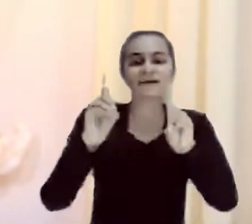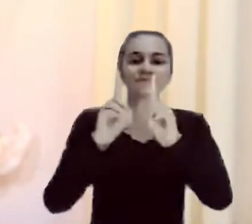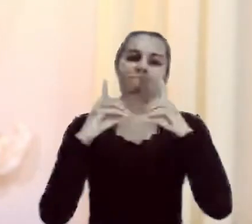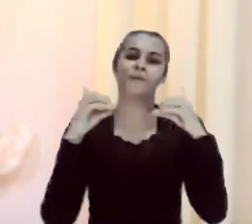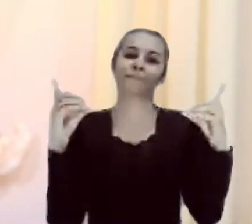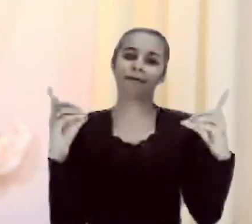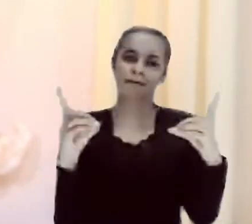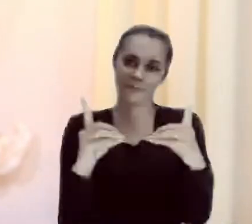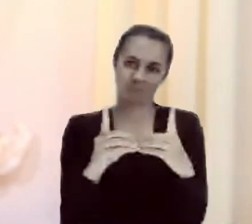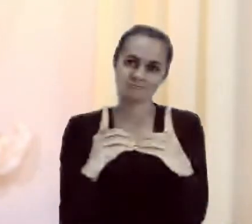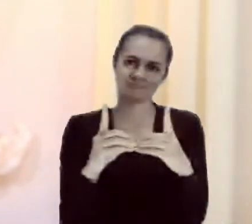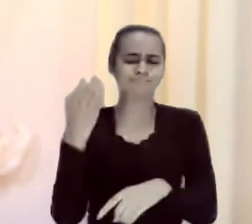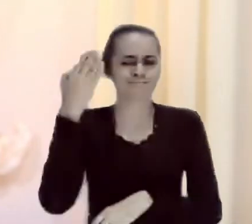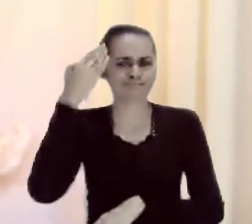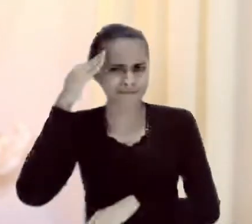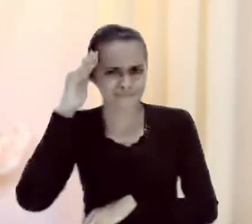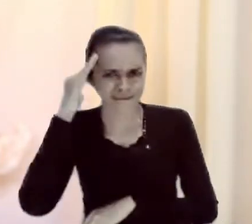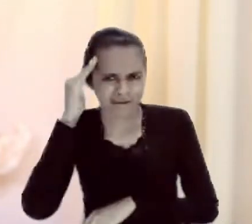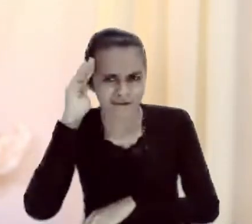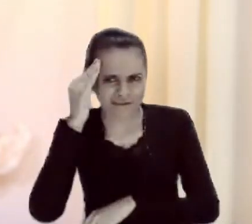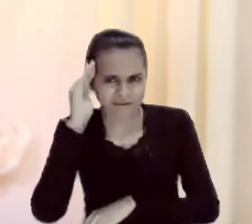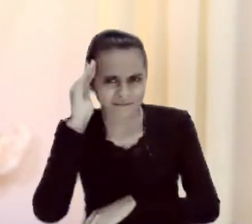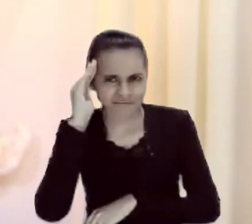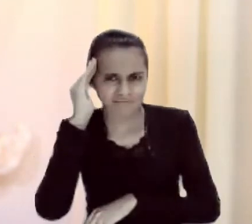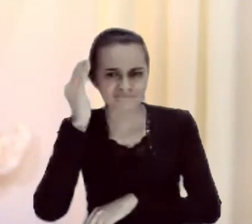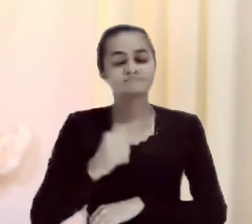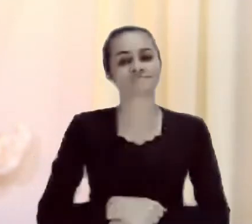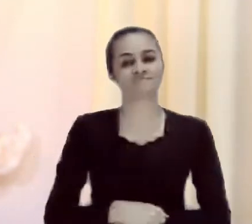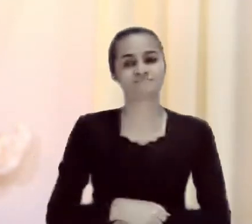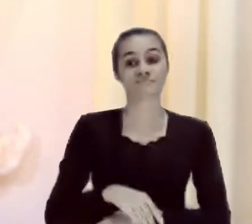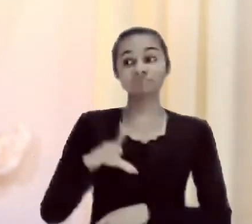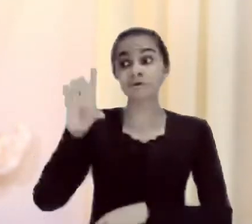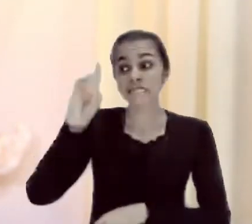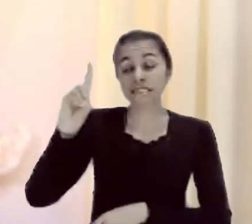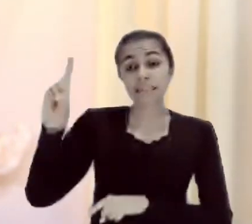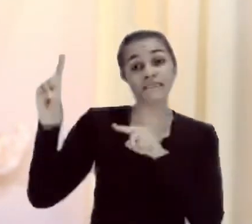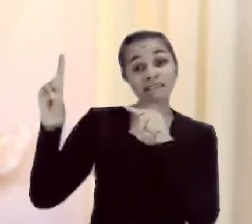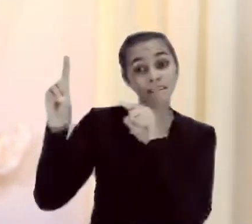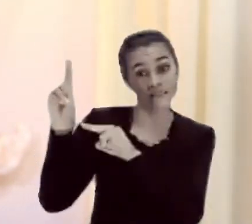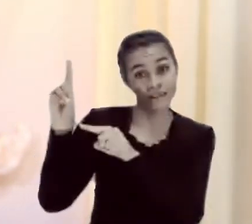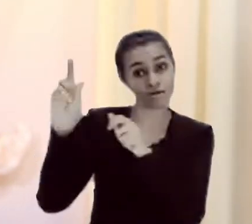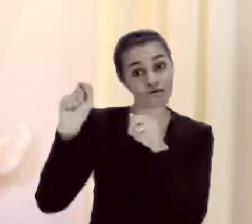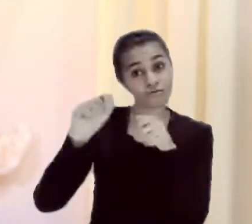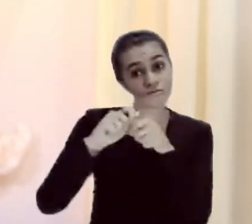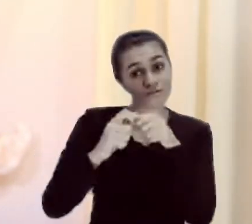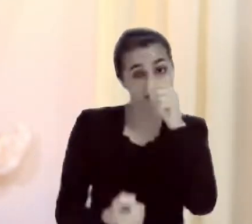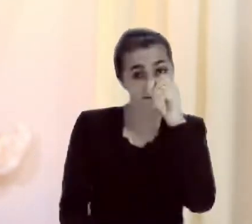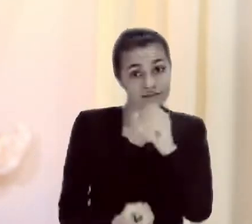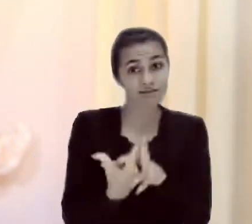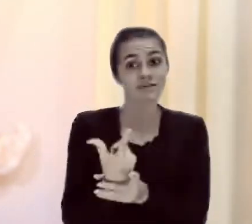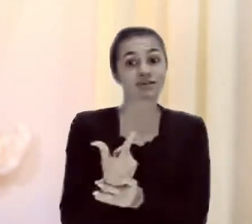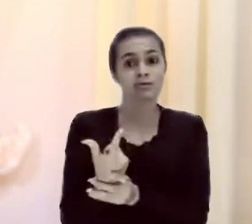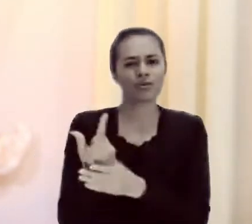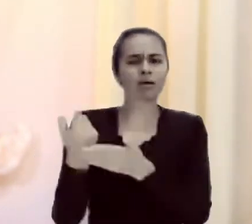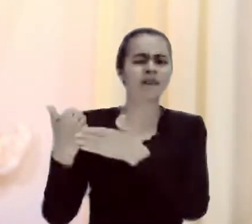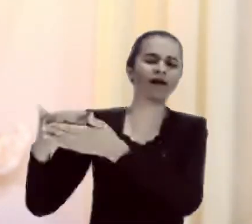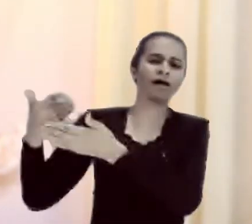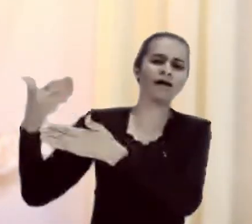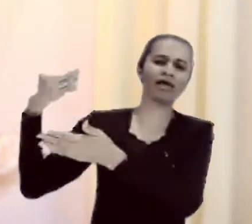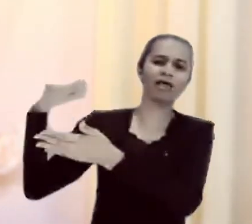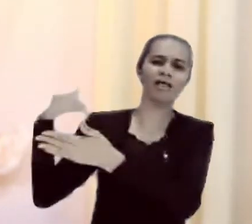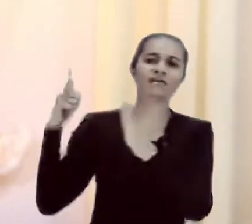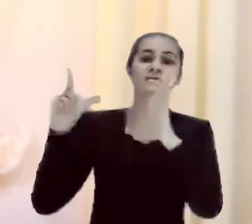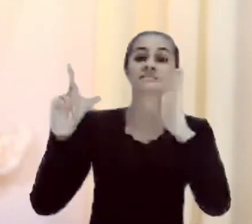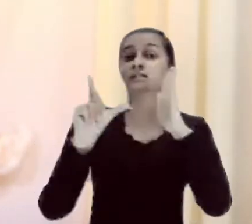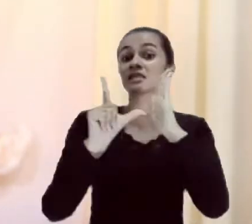compreender isso? Deus instituiu lá com a lei da rebusca, lá em Levítico, e aqui os